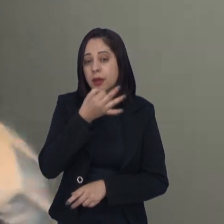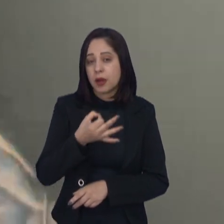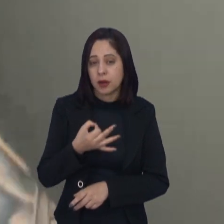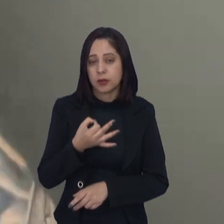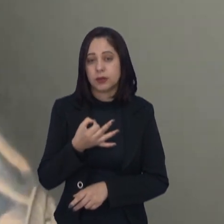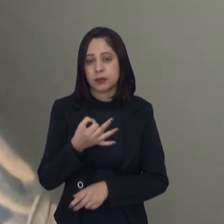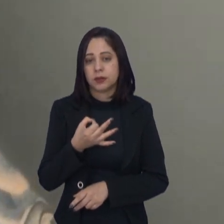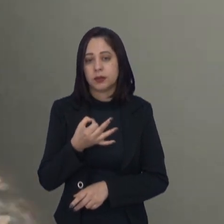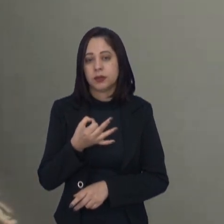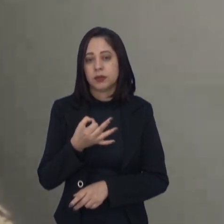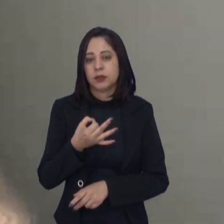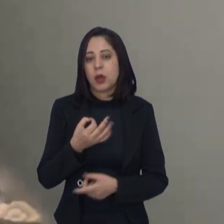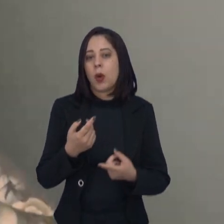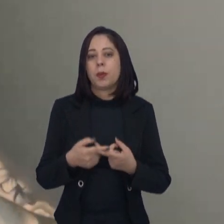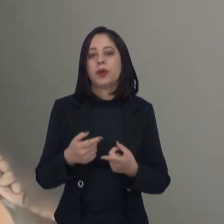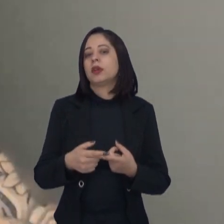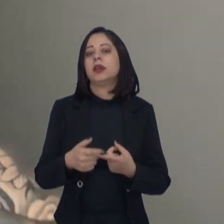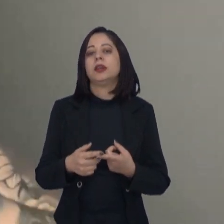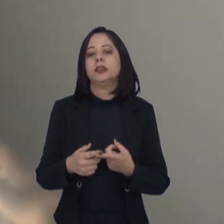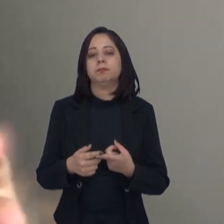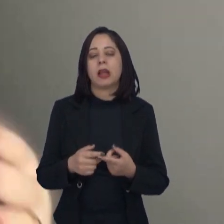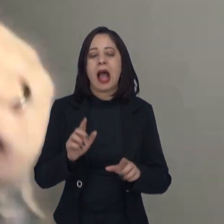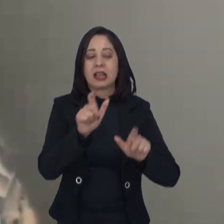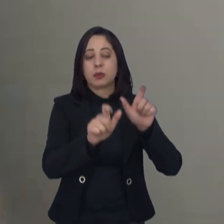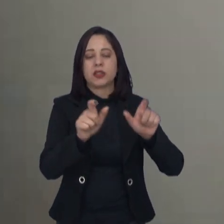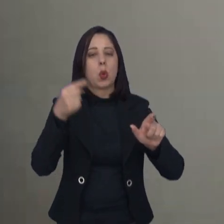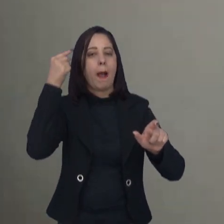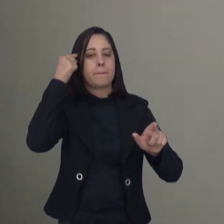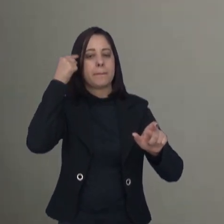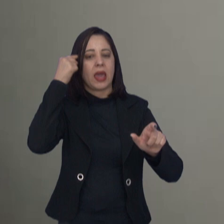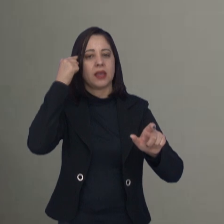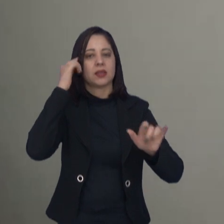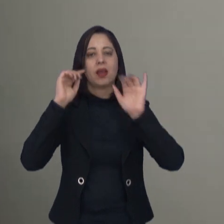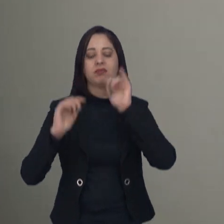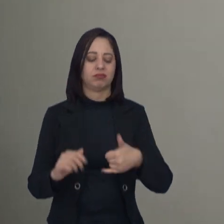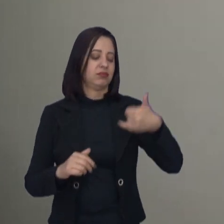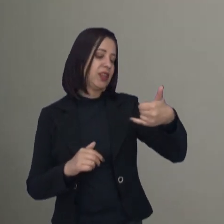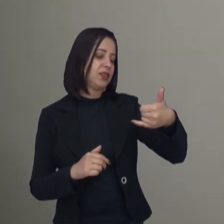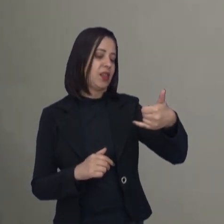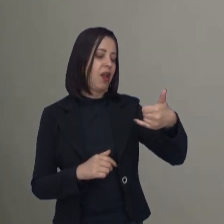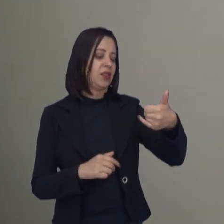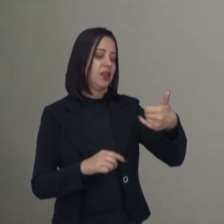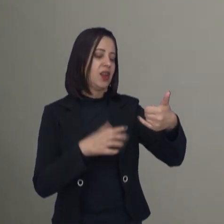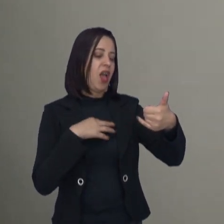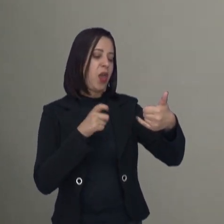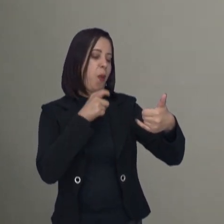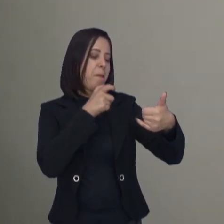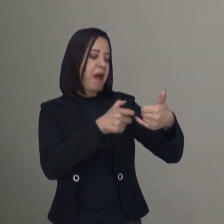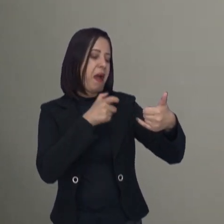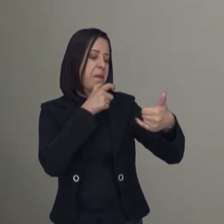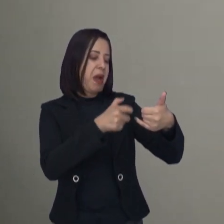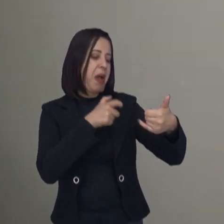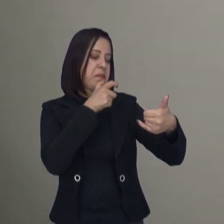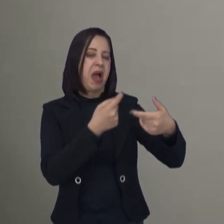que, pelo fato delas estarem, né, munidas ali de um celular, atrás de um celular, atrás de um computador, elas